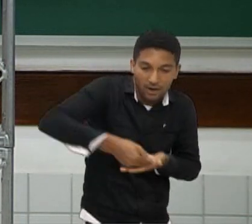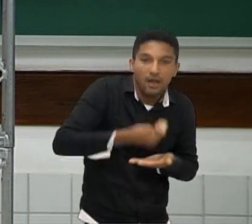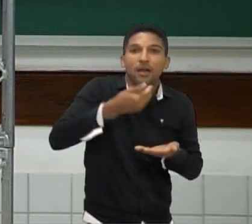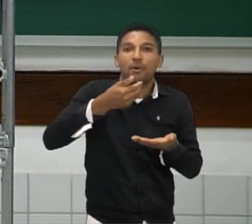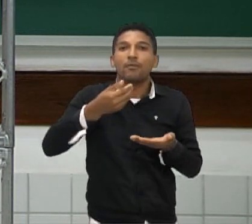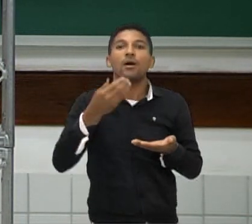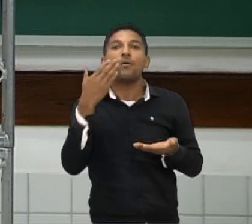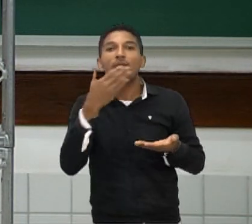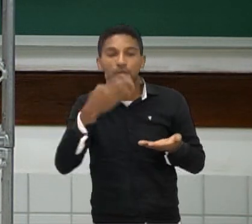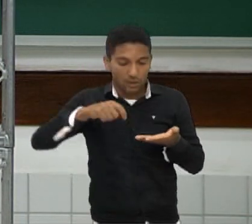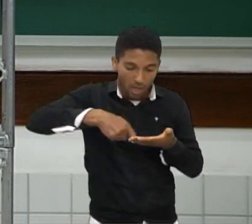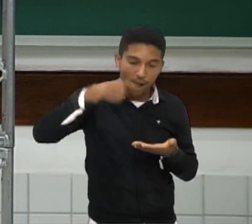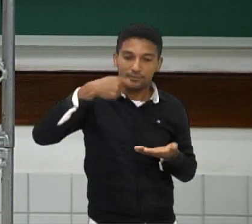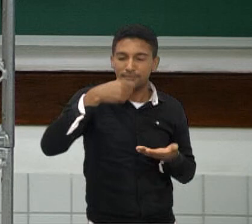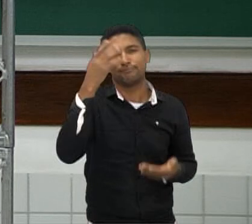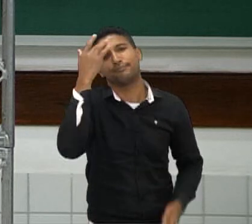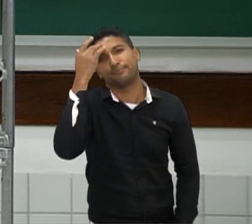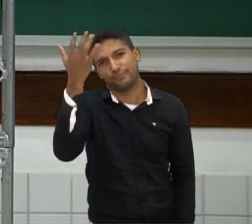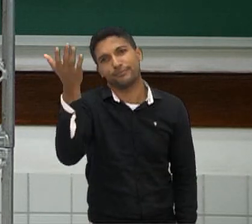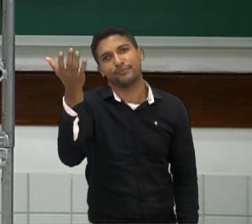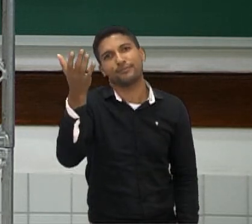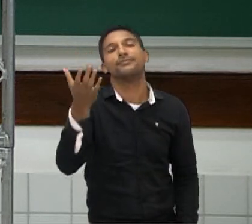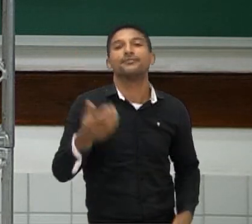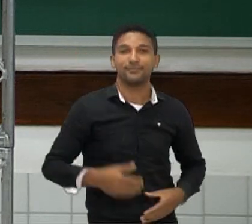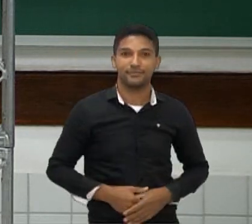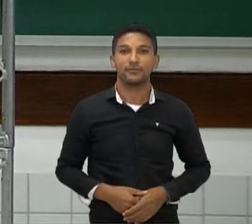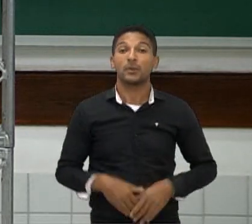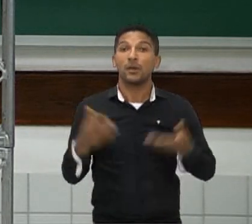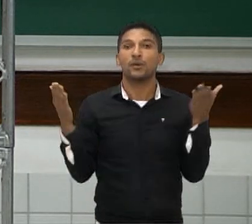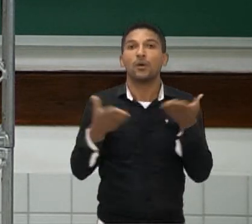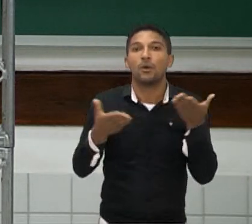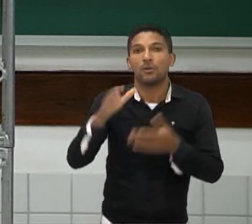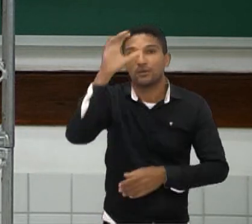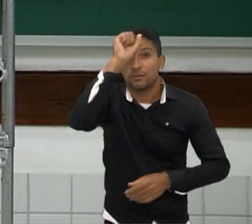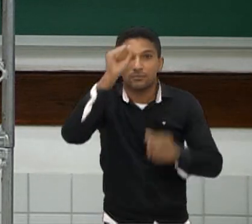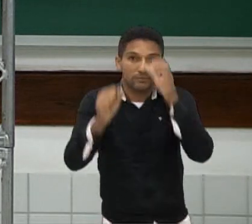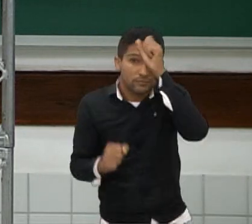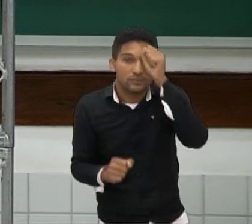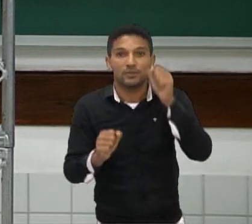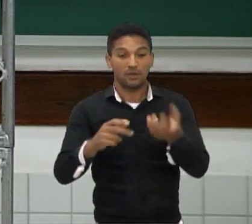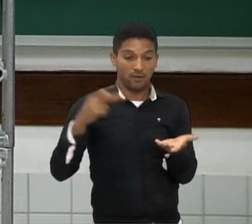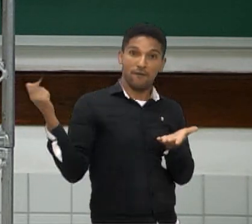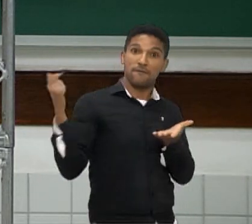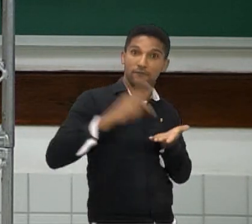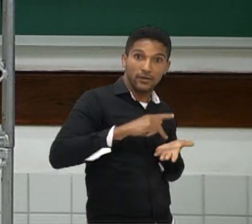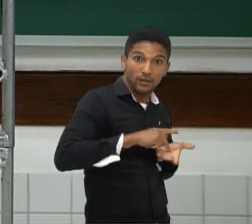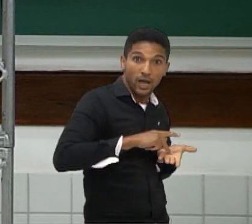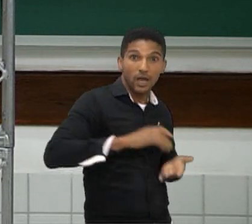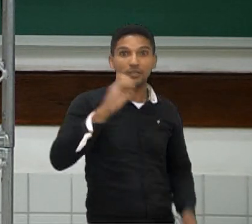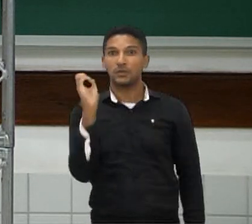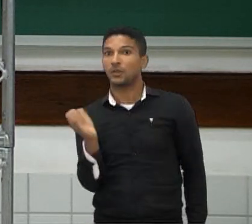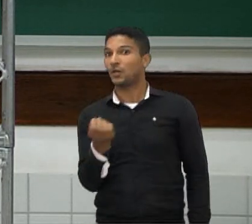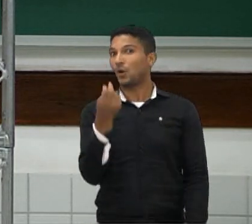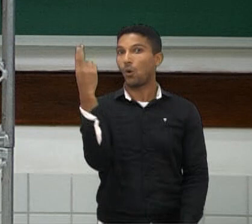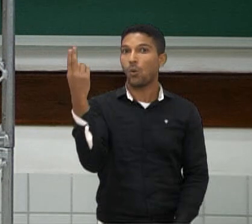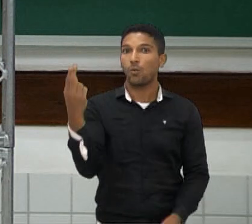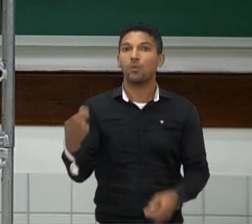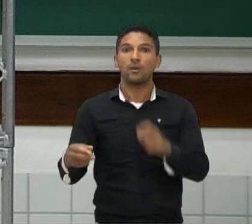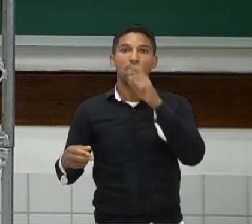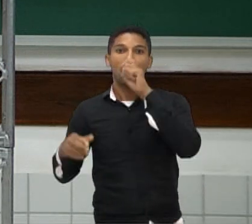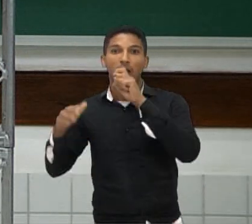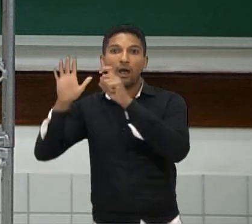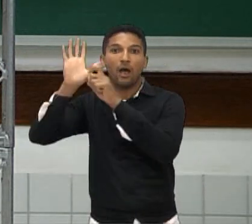Beleza? Seguindo. O que vamos aprender hoje? Verdades ou simplesmente